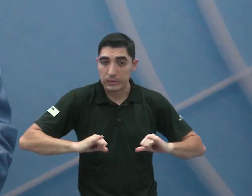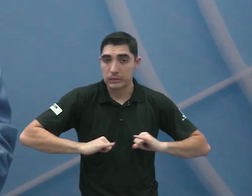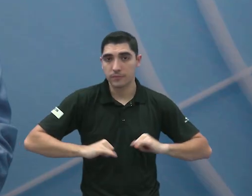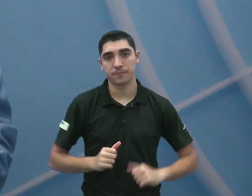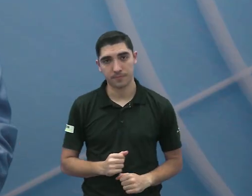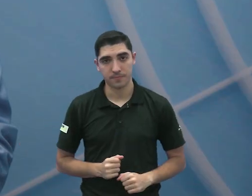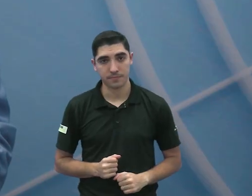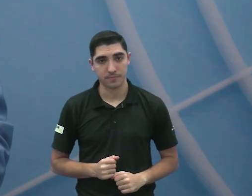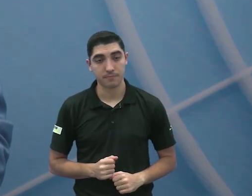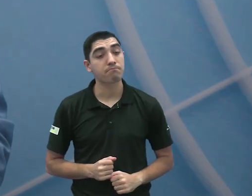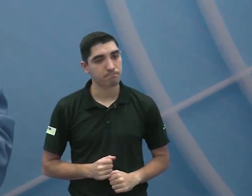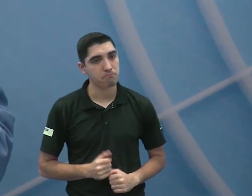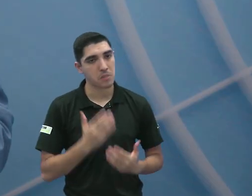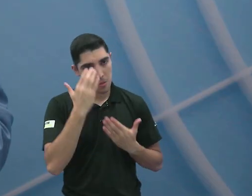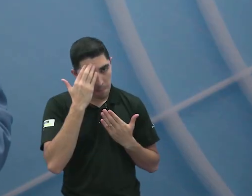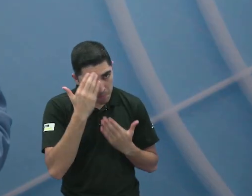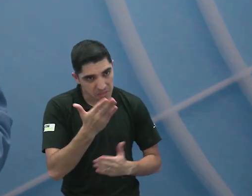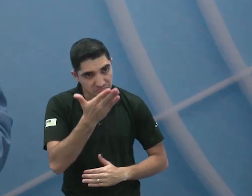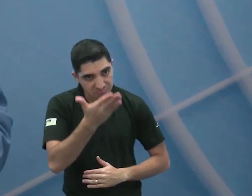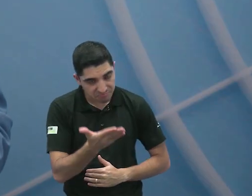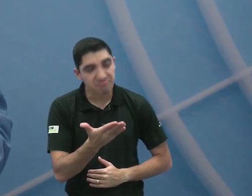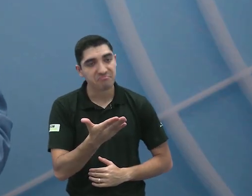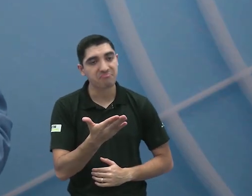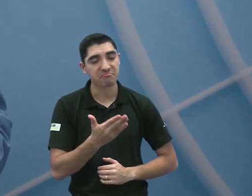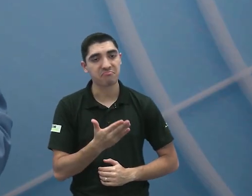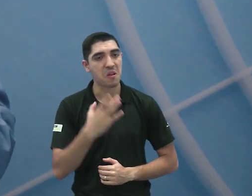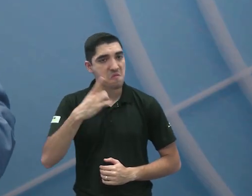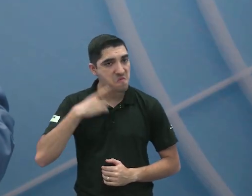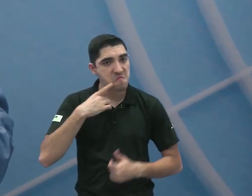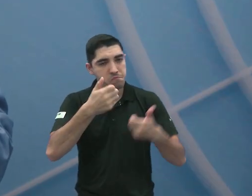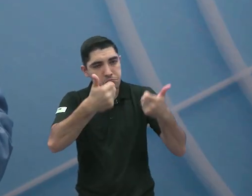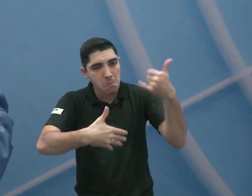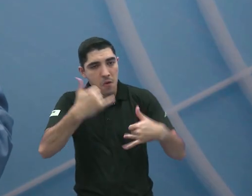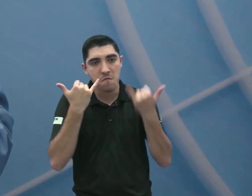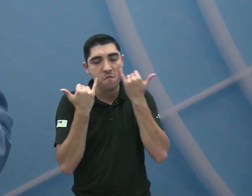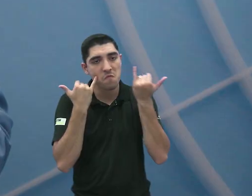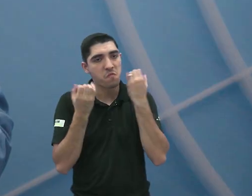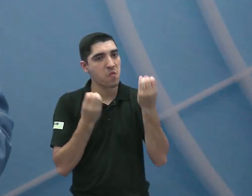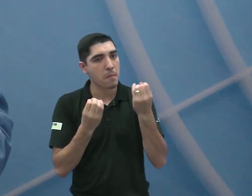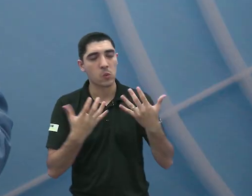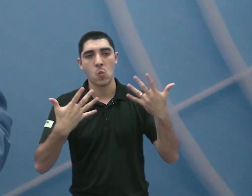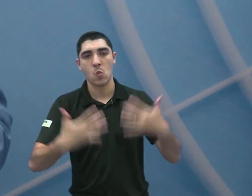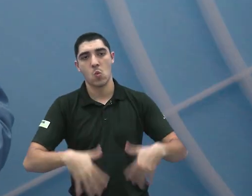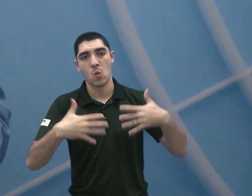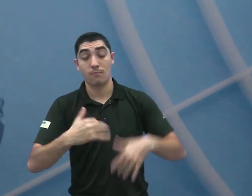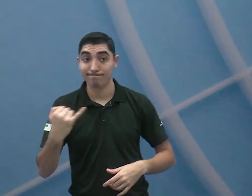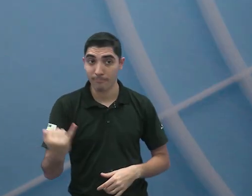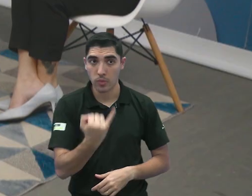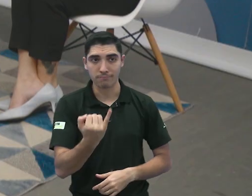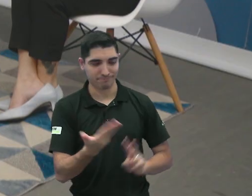trabalho. Muito obrigado, Dr. Vitor Zuin, pelas suas informações importantes, né,